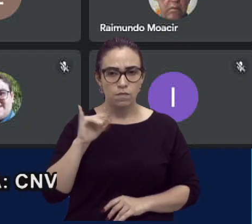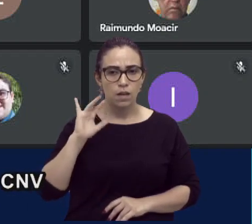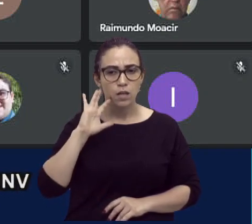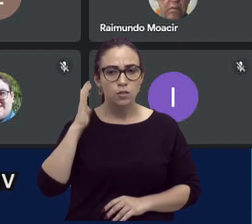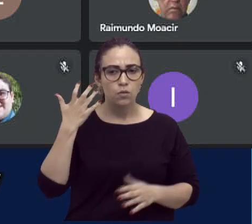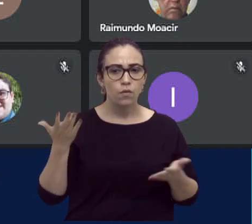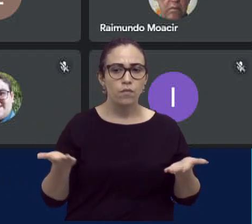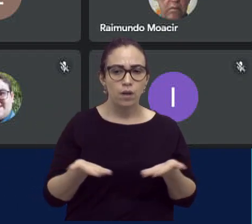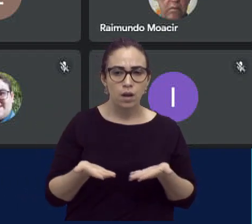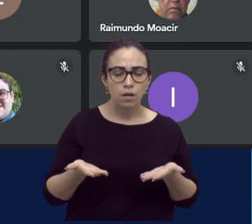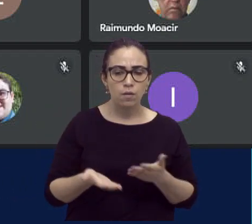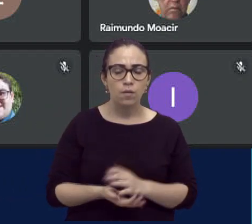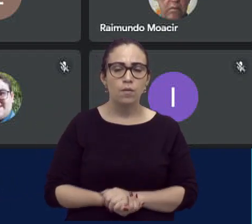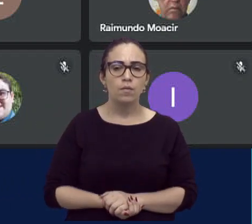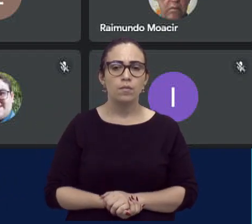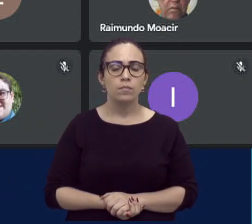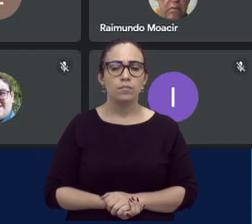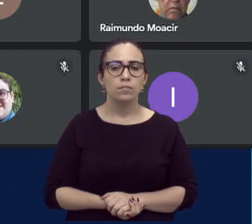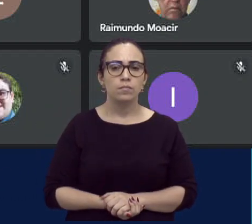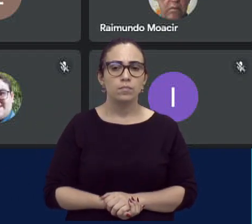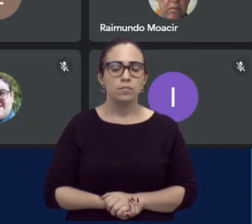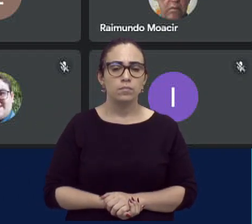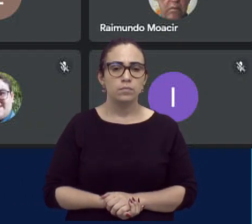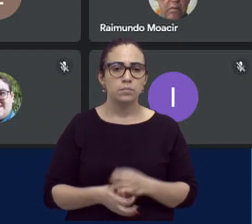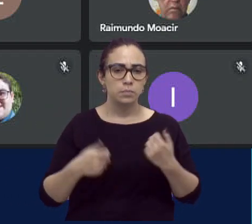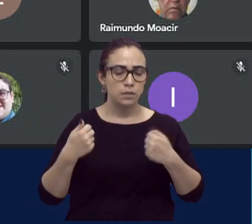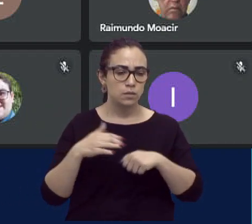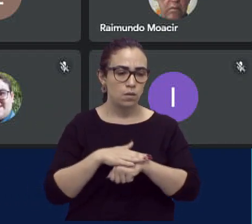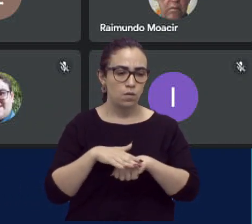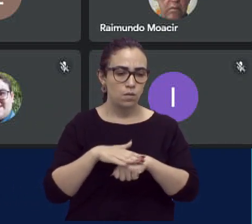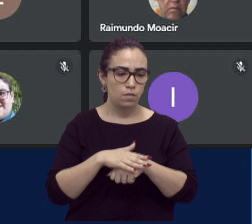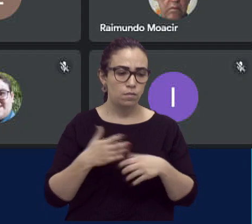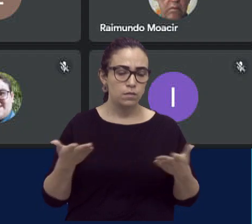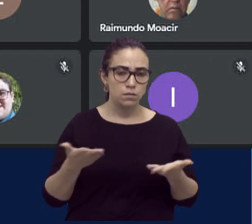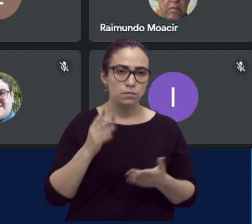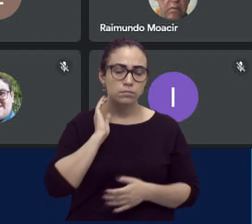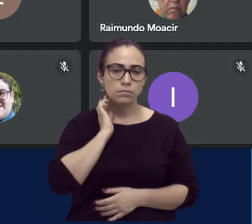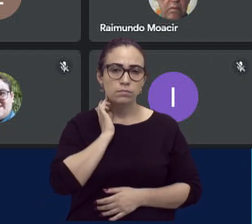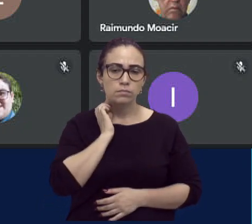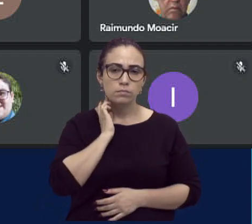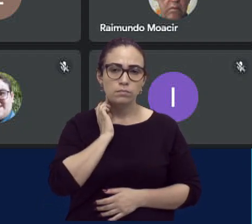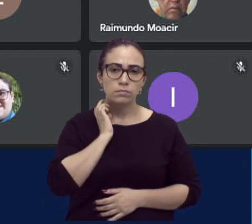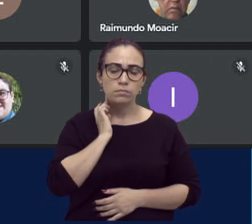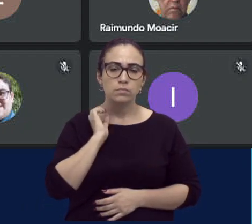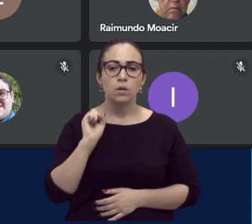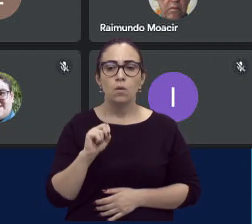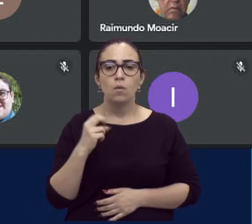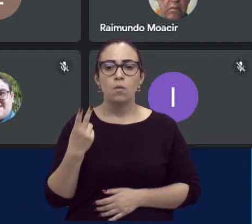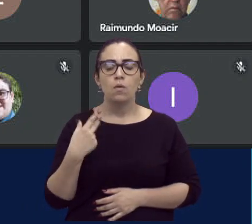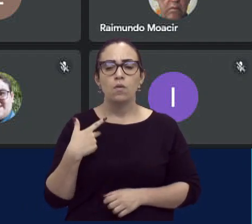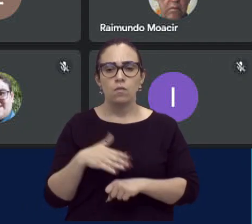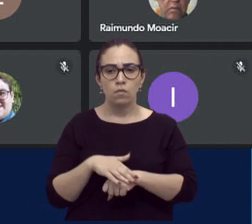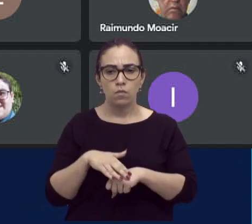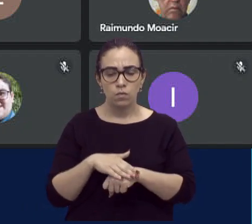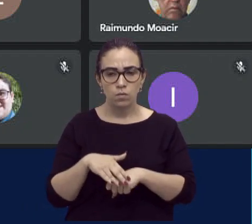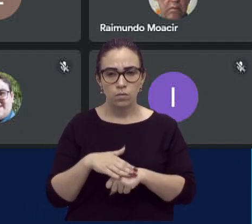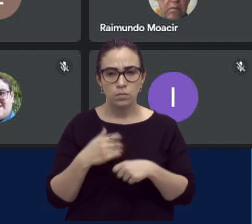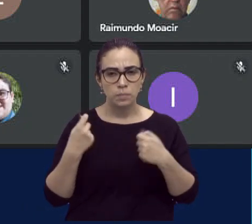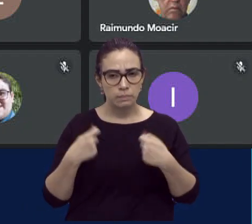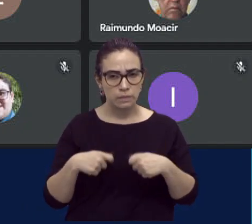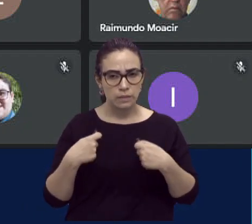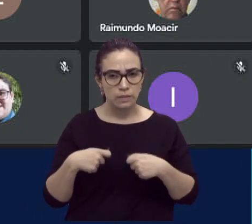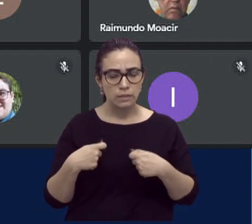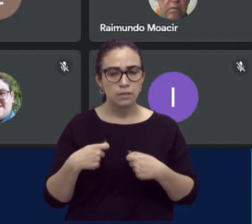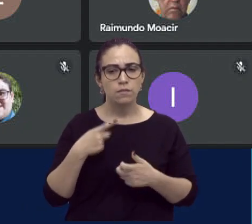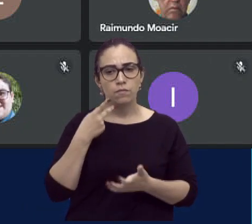É necessário eu falar com fulano agora? O que eu vou falar? Precisa ser com